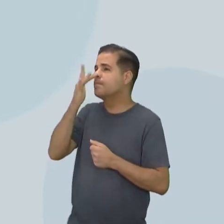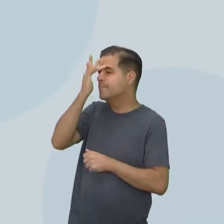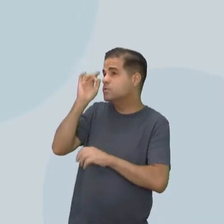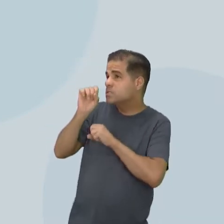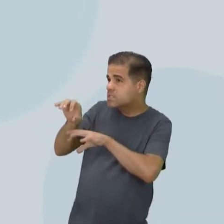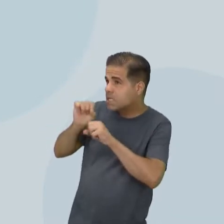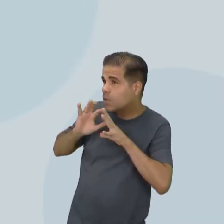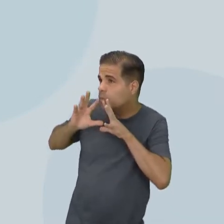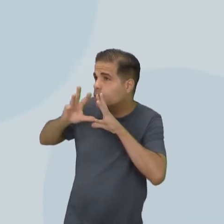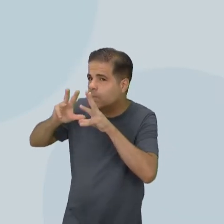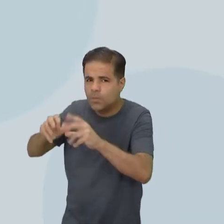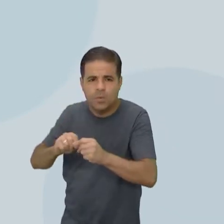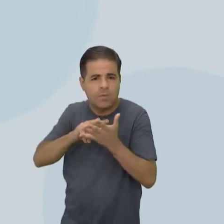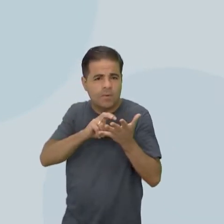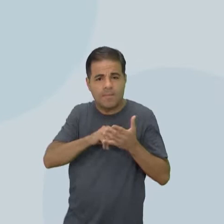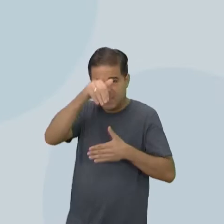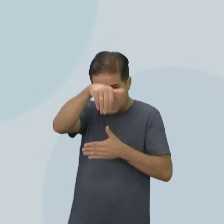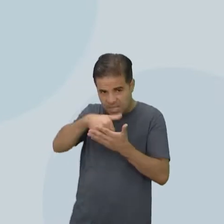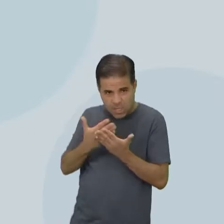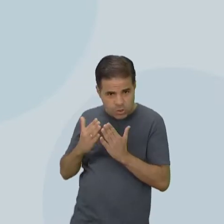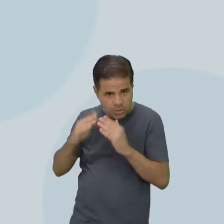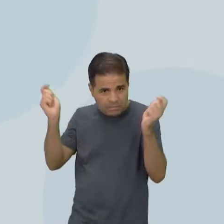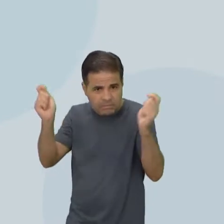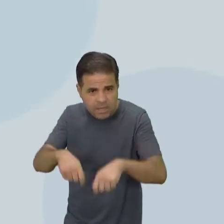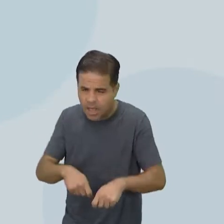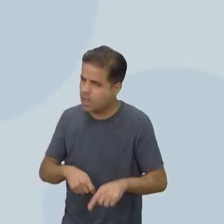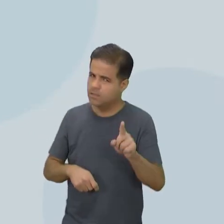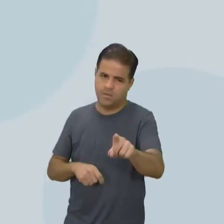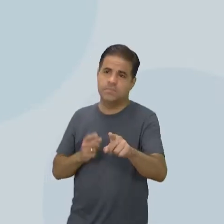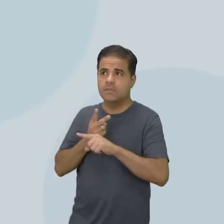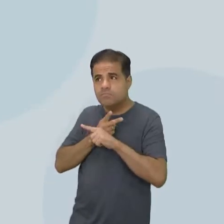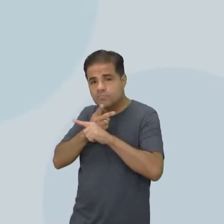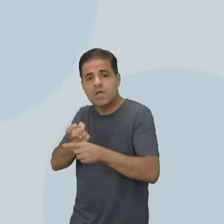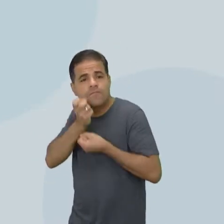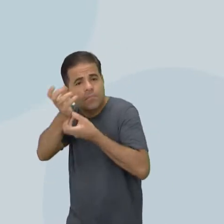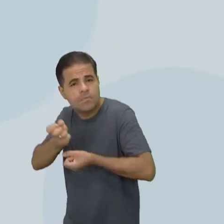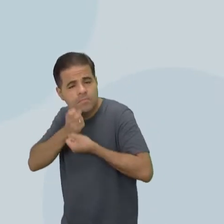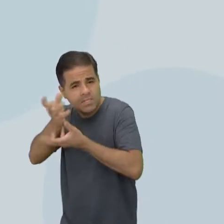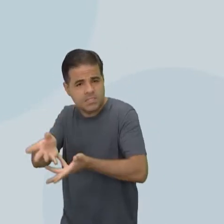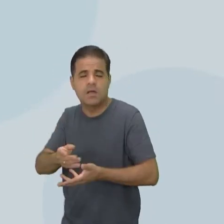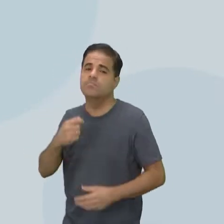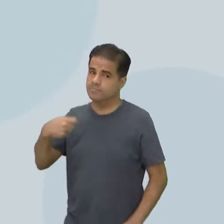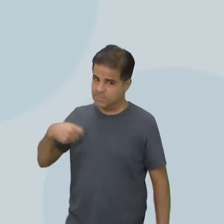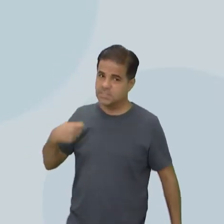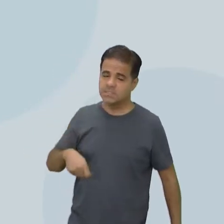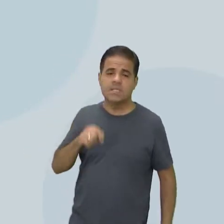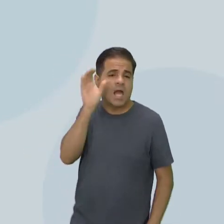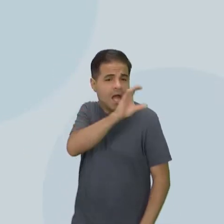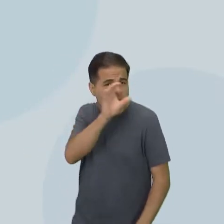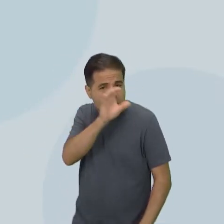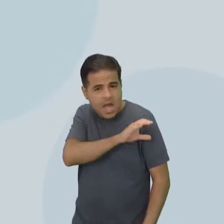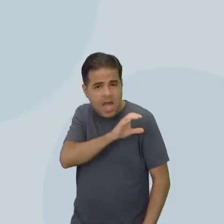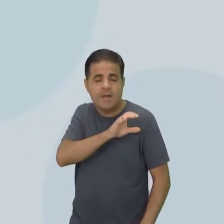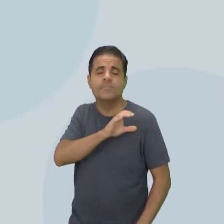ensinar todos o vocabulário do mundo dentro da escola. Você tem que correr atrás de informação. Então, vamos lá. Rápido, casos de